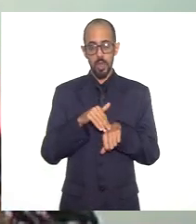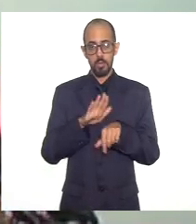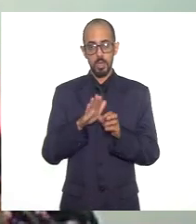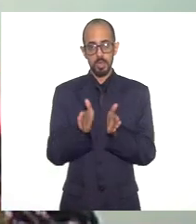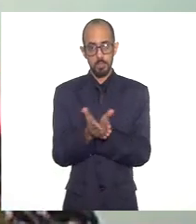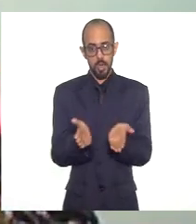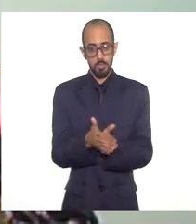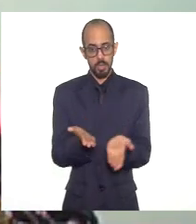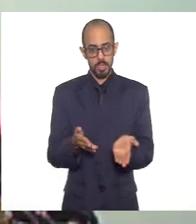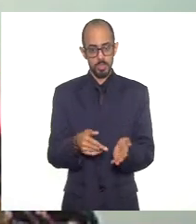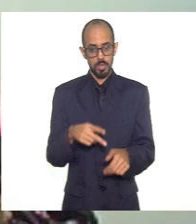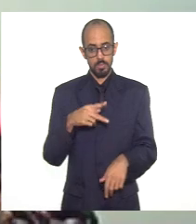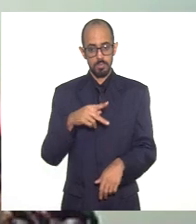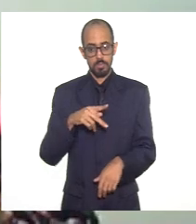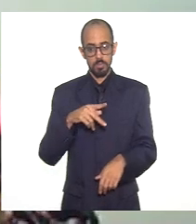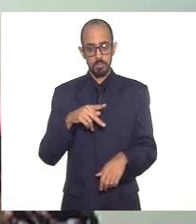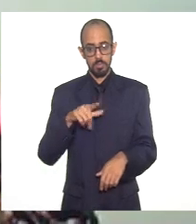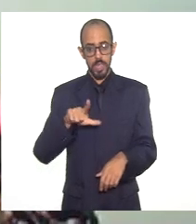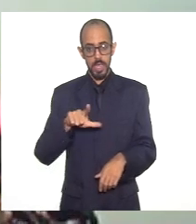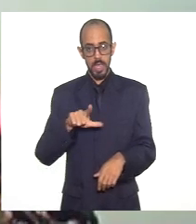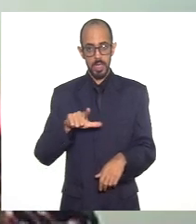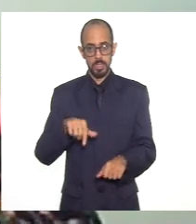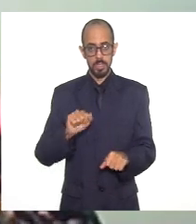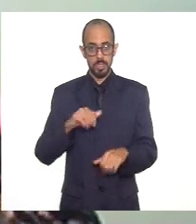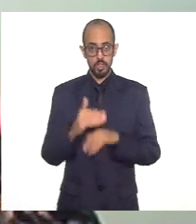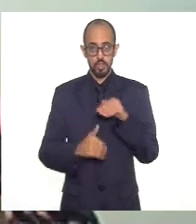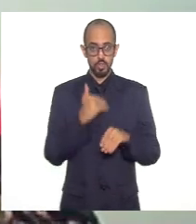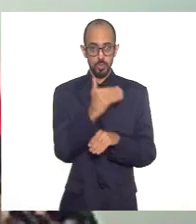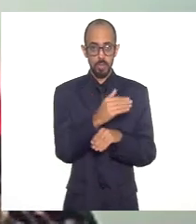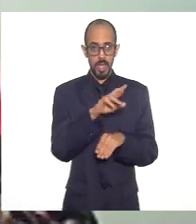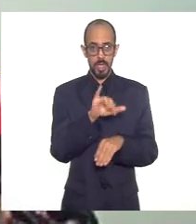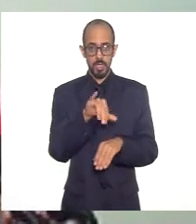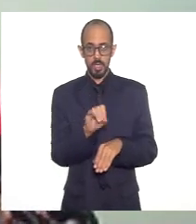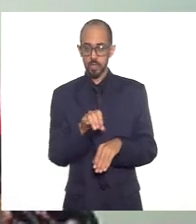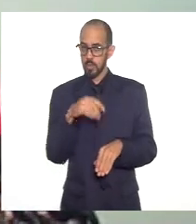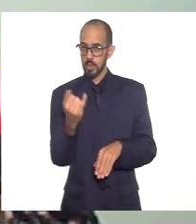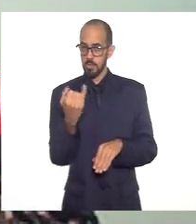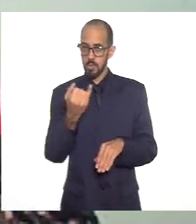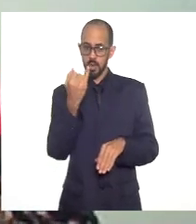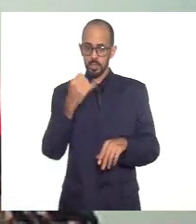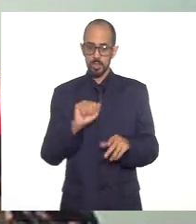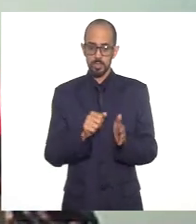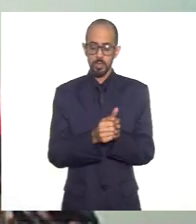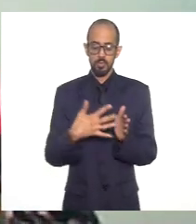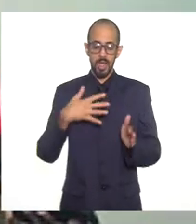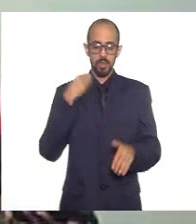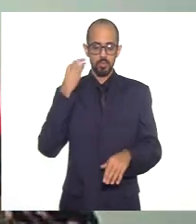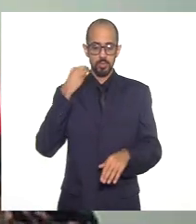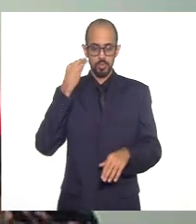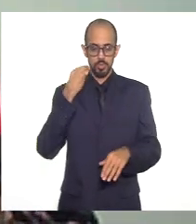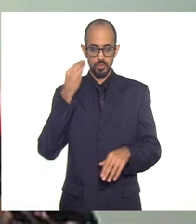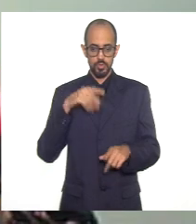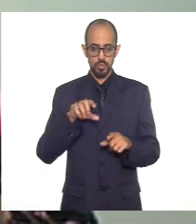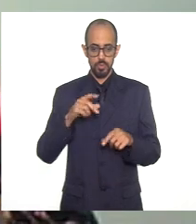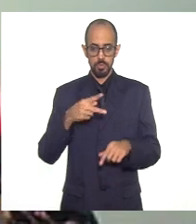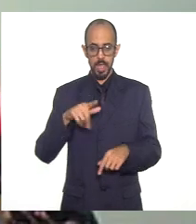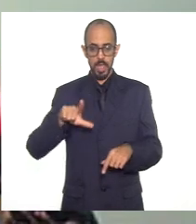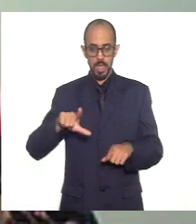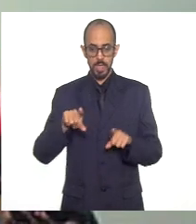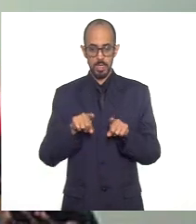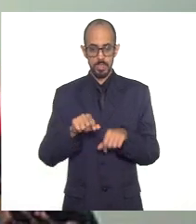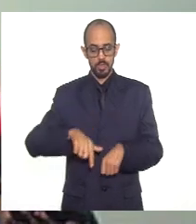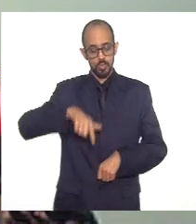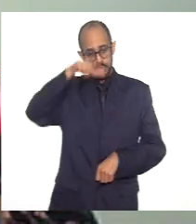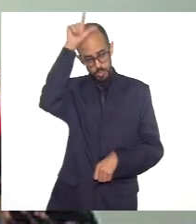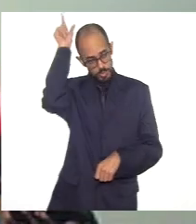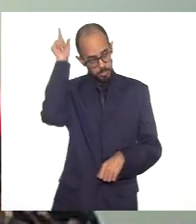o projeto Supera Rio é extremamente relevante por vários motivos, e o projeto trazido pelo